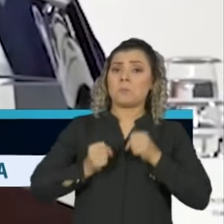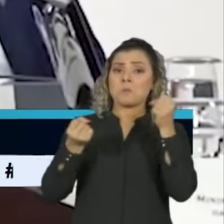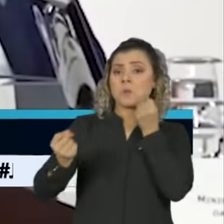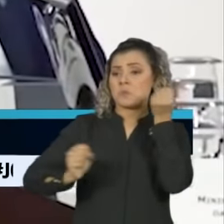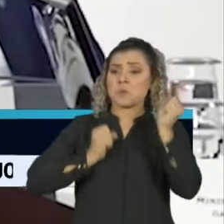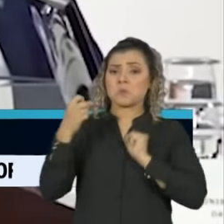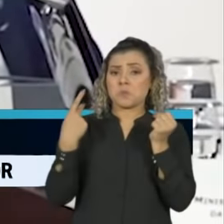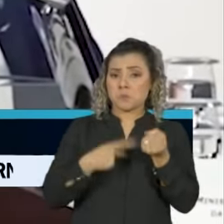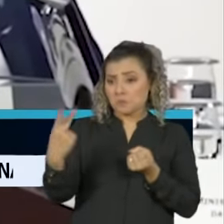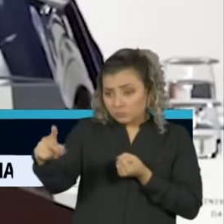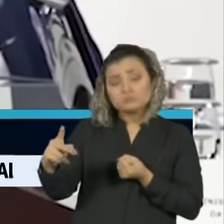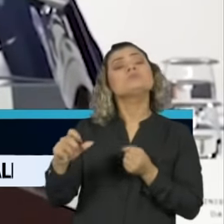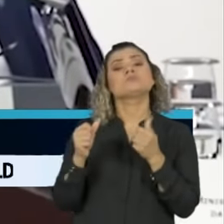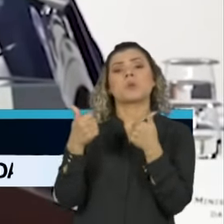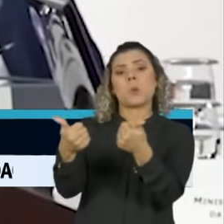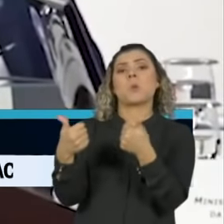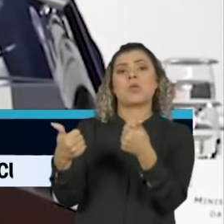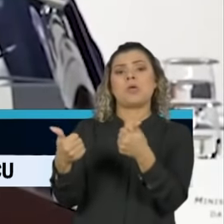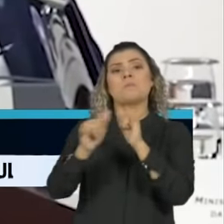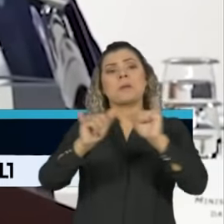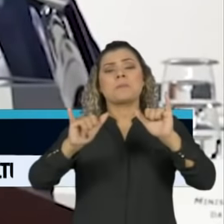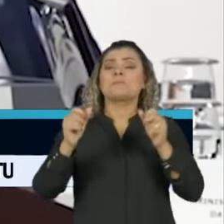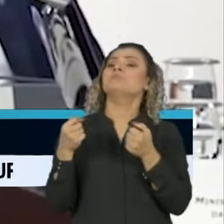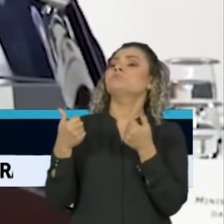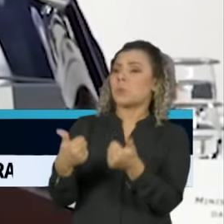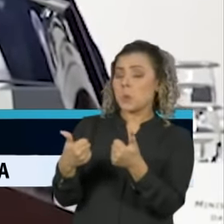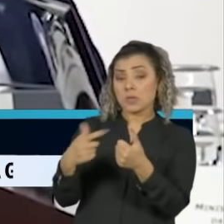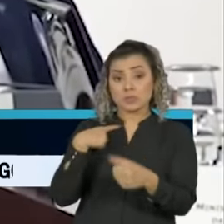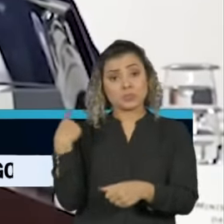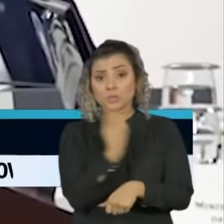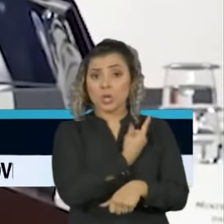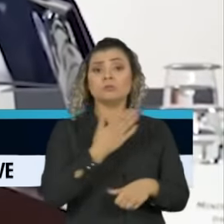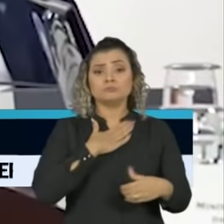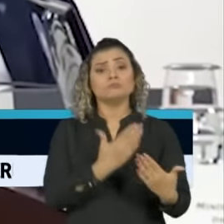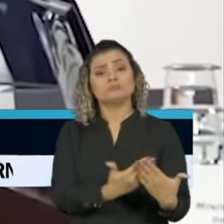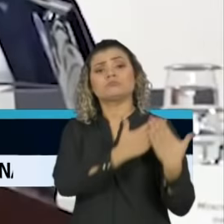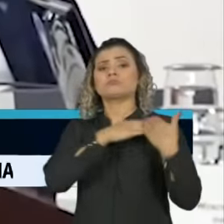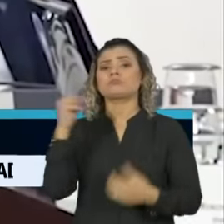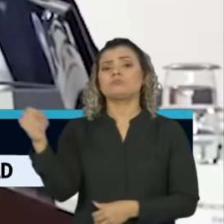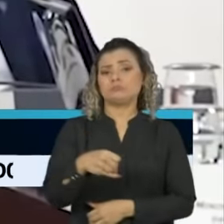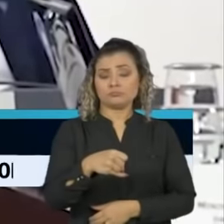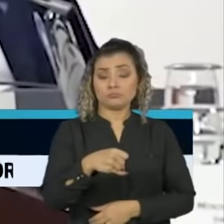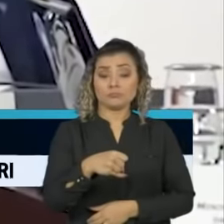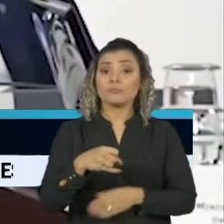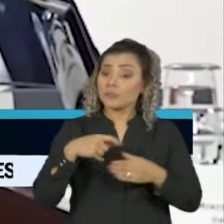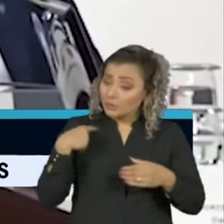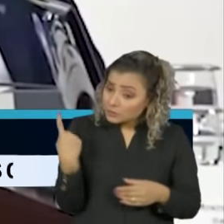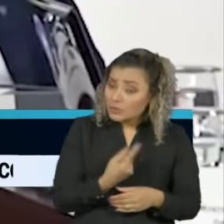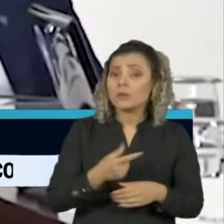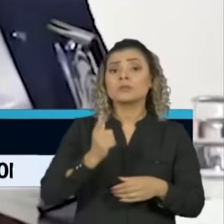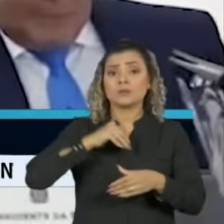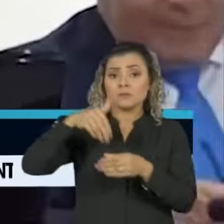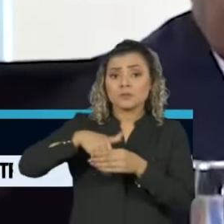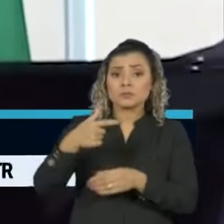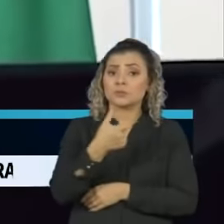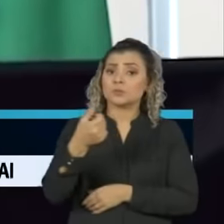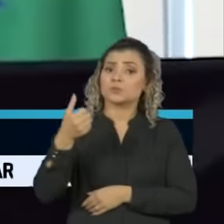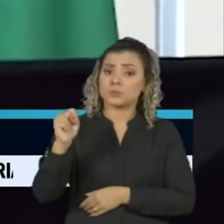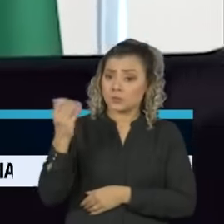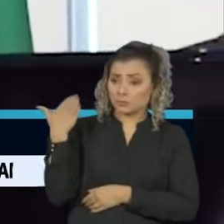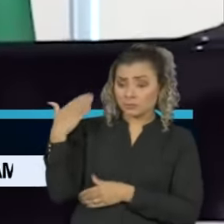demagogia por ocasião das mesmas. Nós aqui temos responsabilidade. Desde o final das eleições de